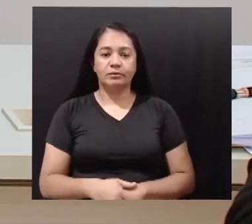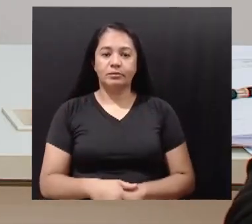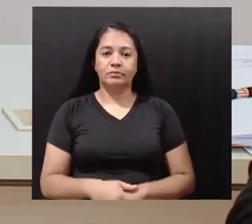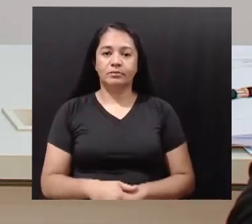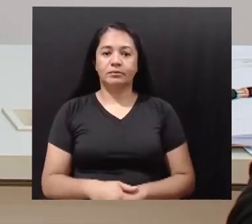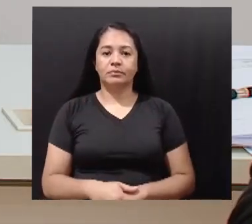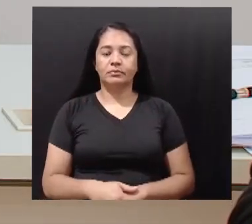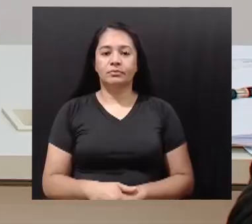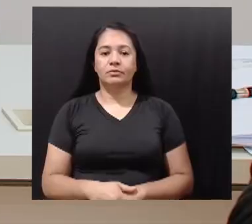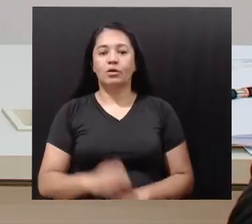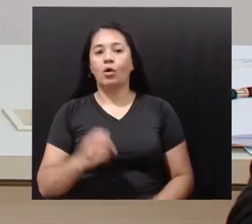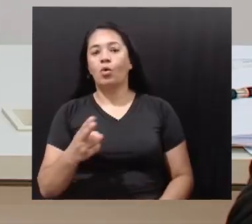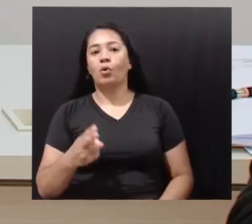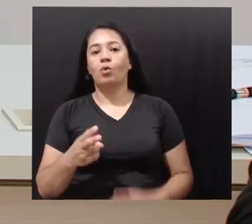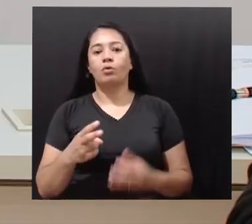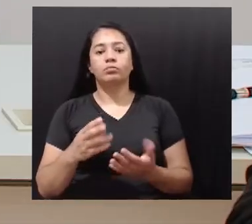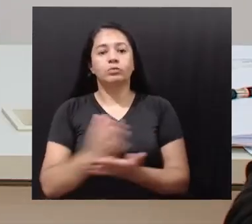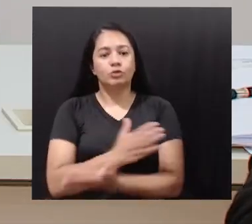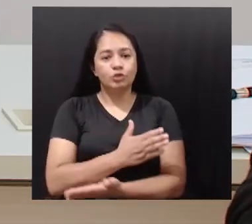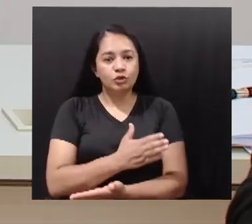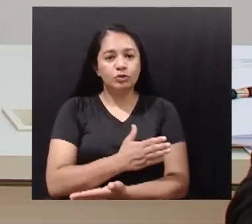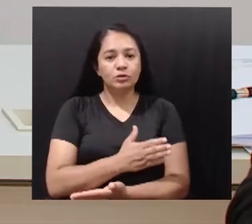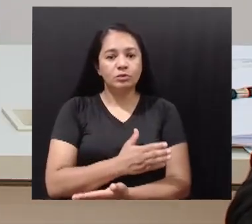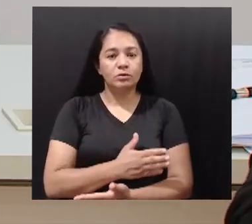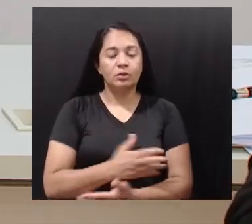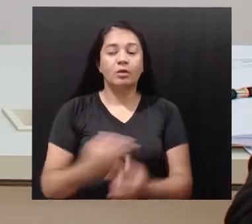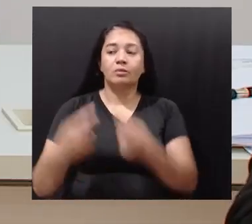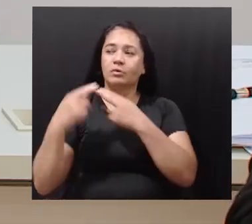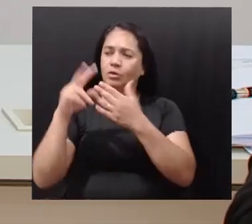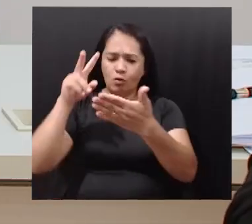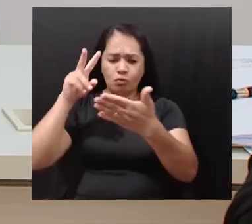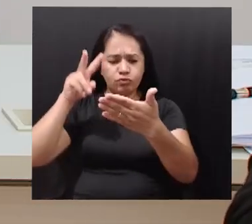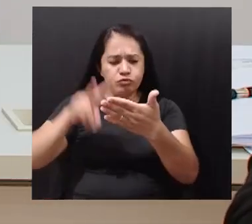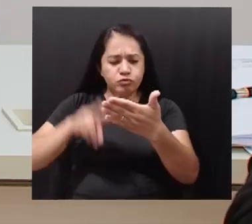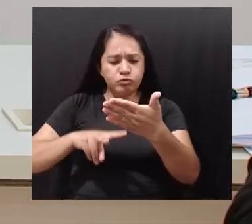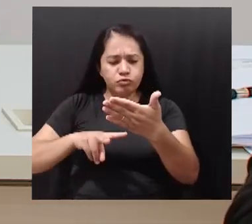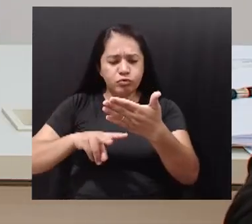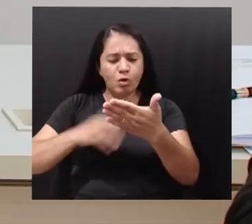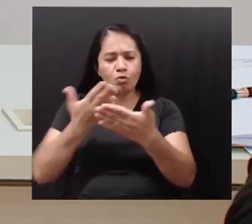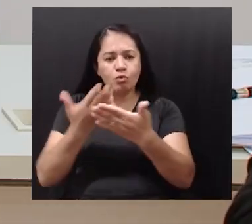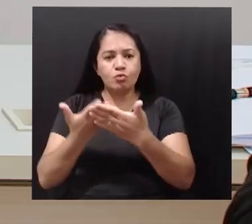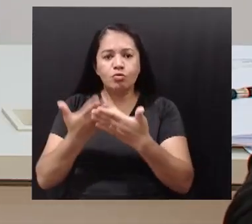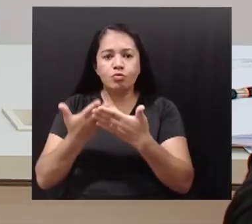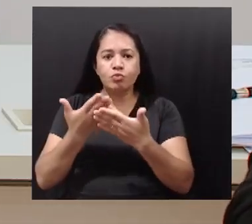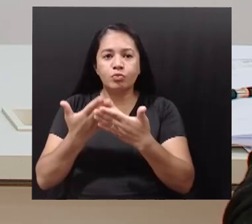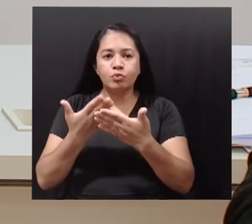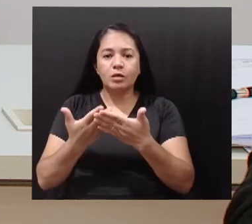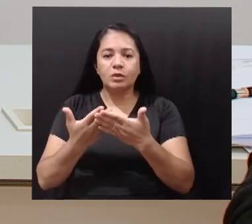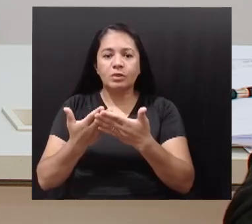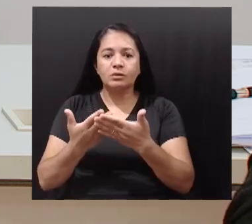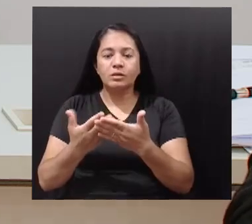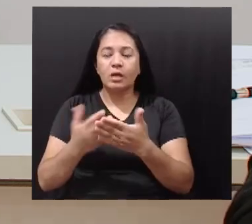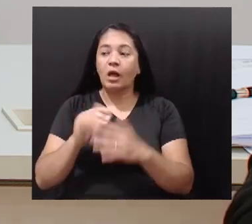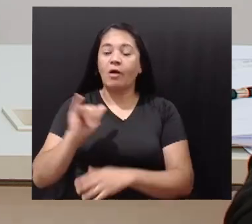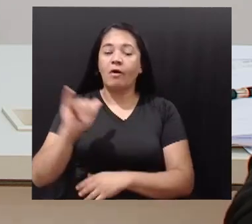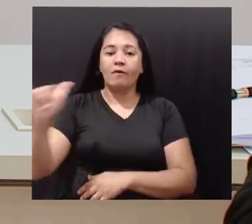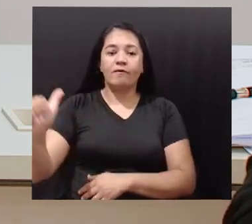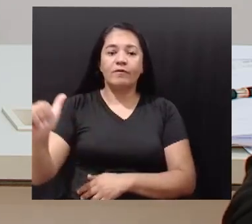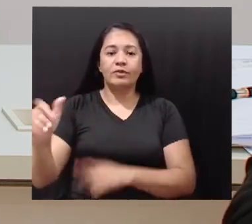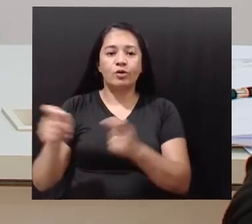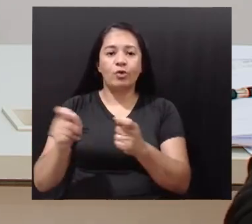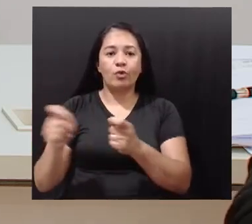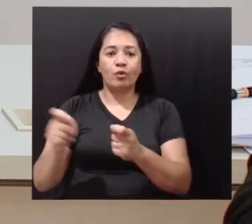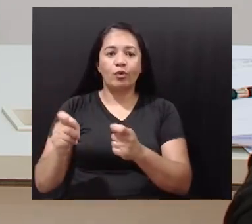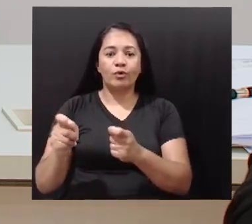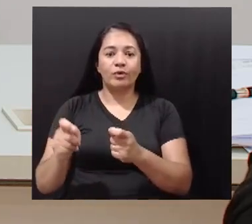seja anonimizado. O encarregado vai olhar, vai fazer um estudo, em cima desse estudo ele vai comunicar o controlador da casa, que é aquela pessoa que toma